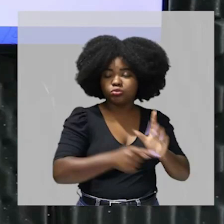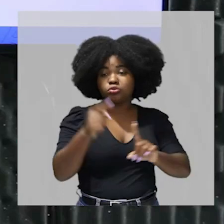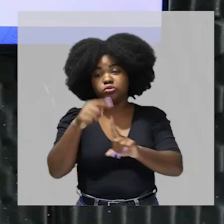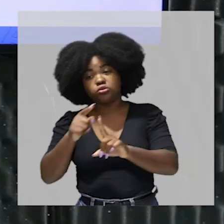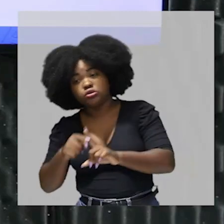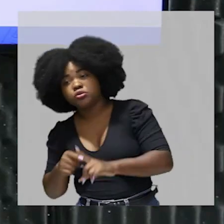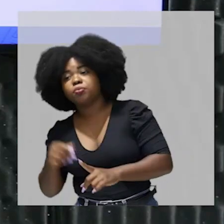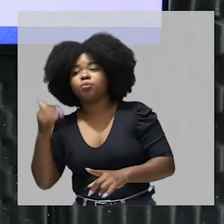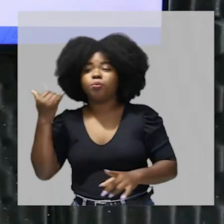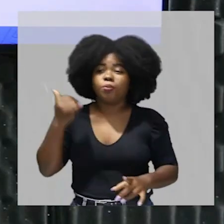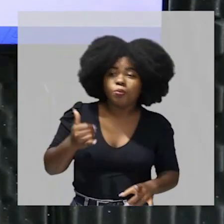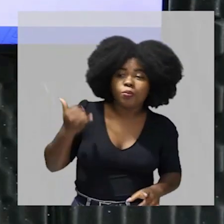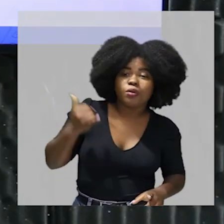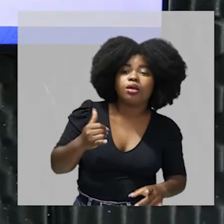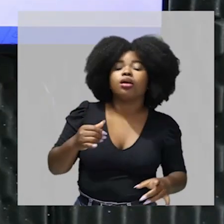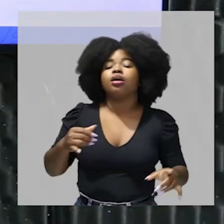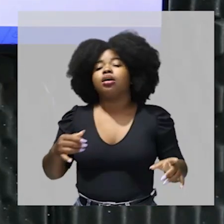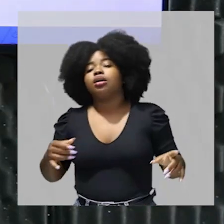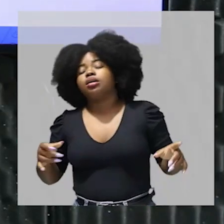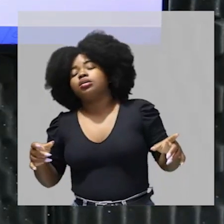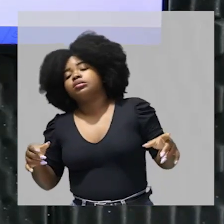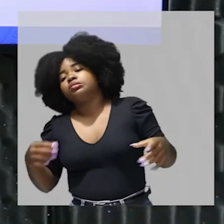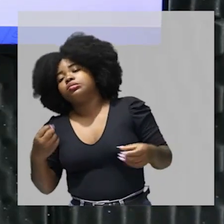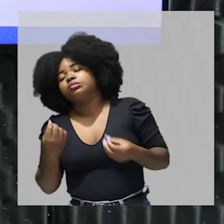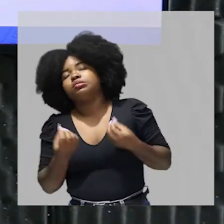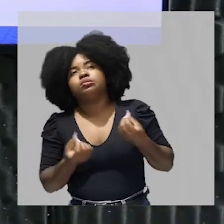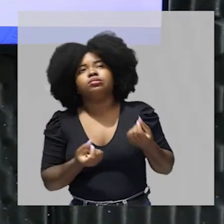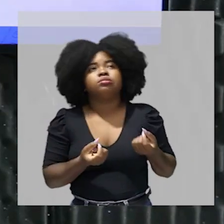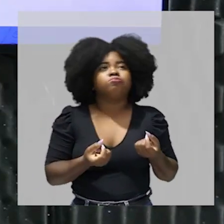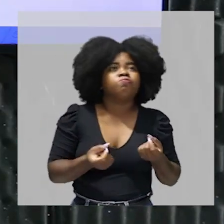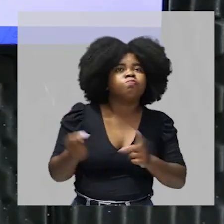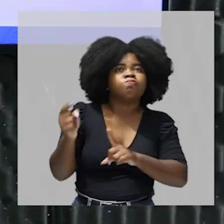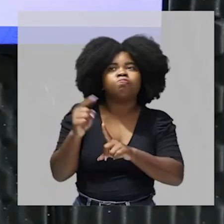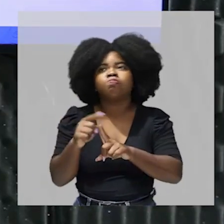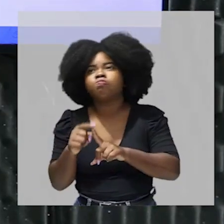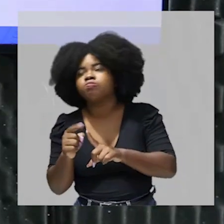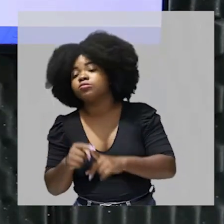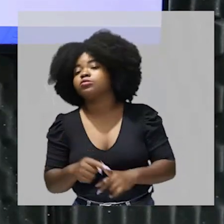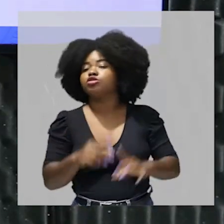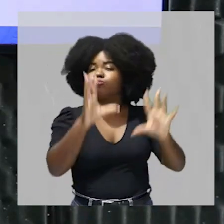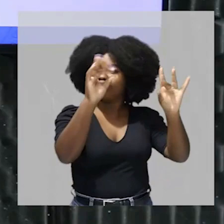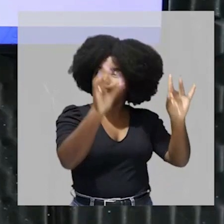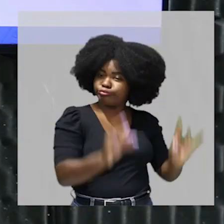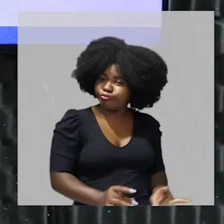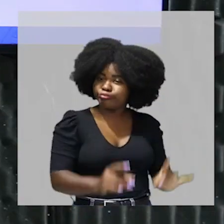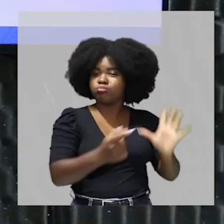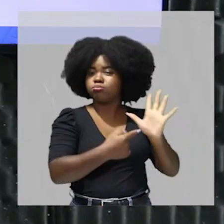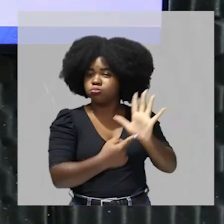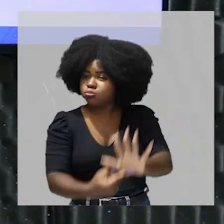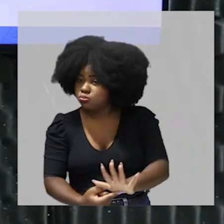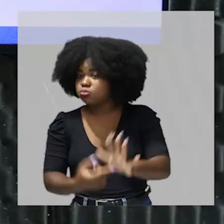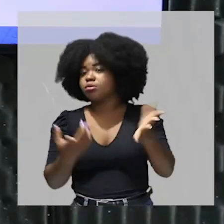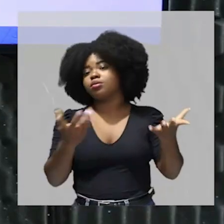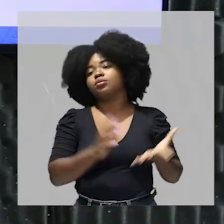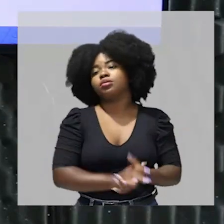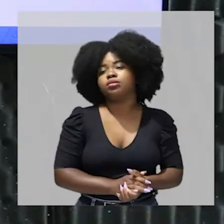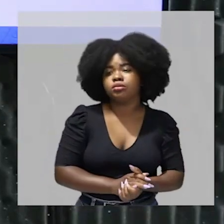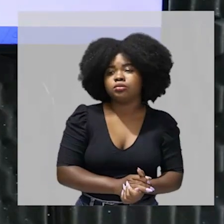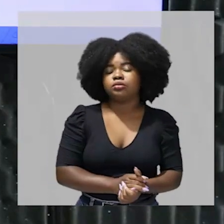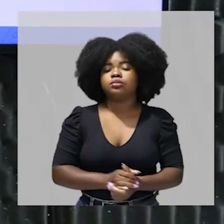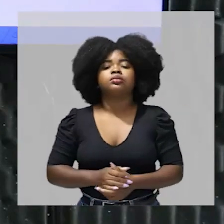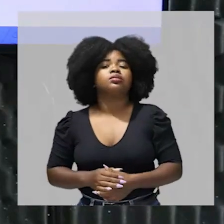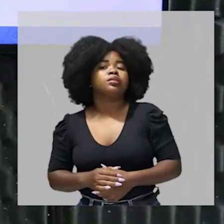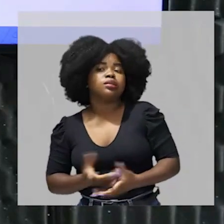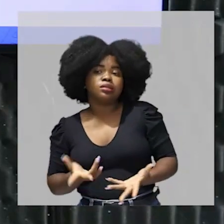narrativa uma tipologia descritiva expositiva intuitiva então